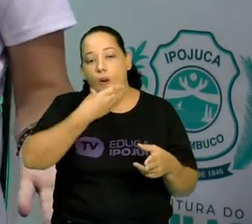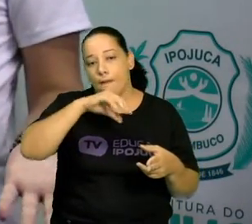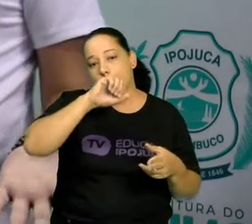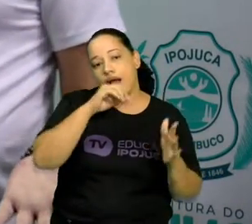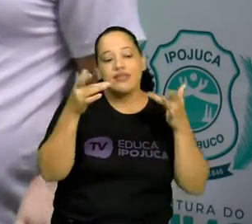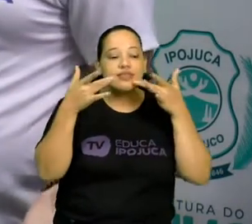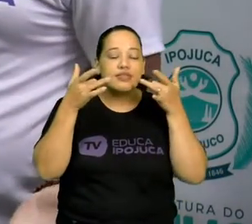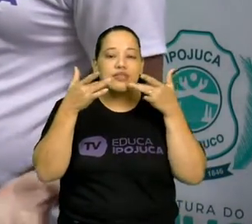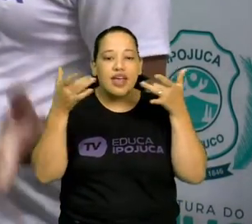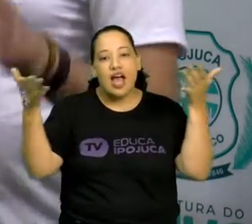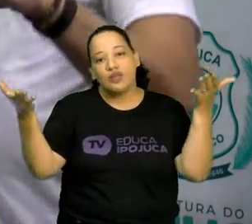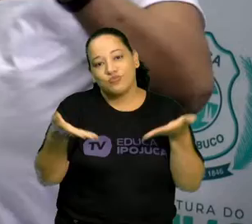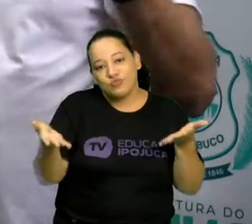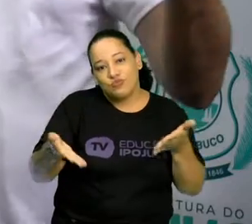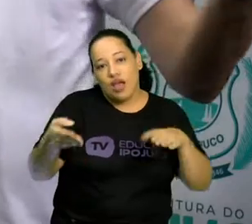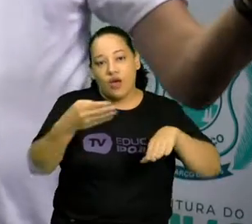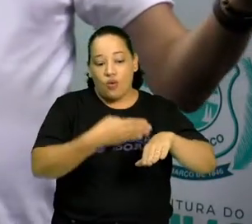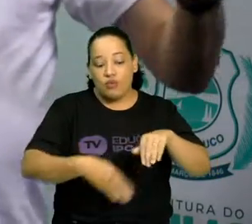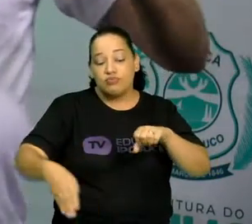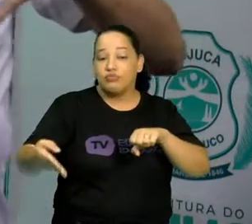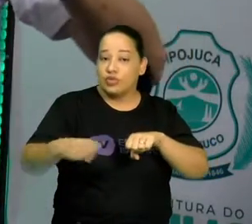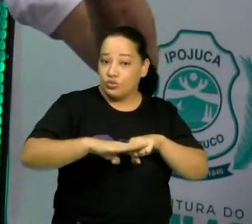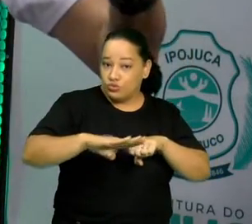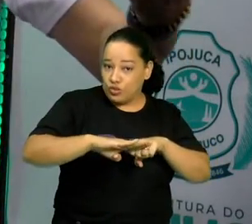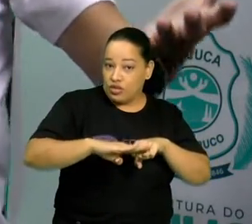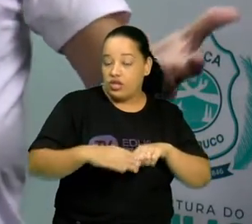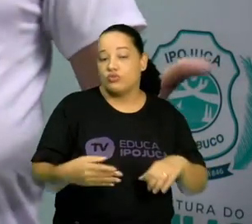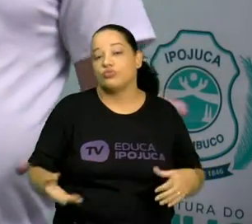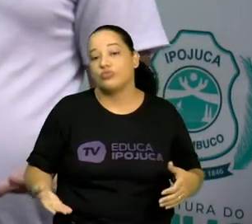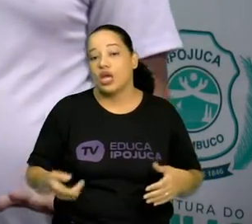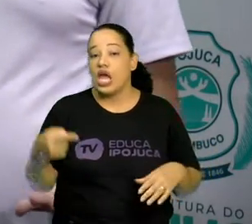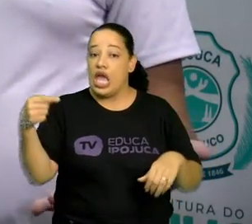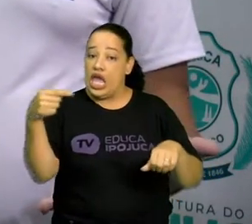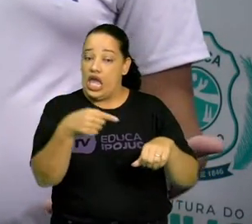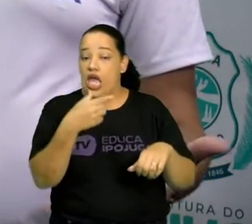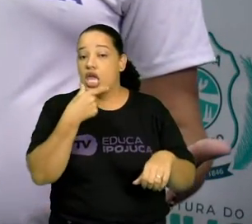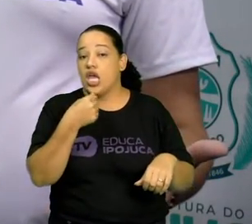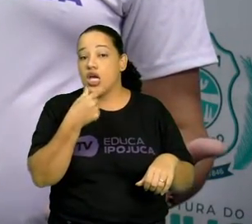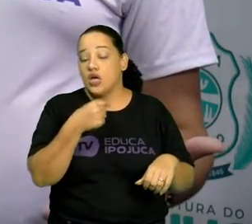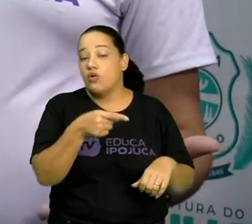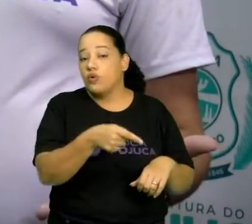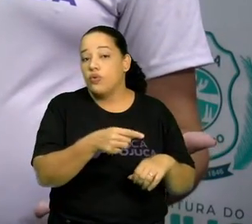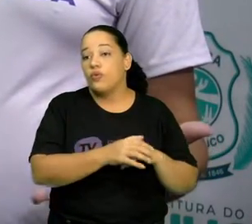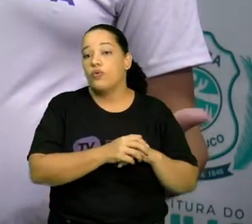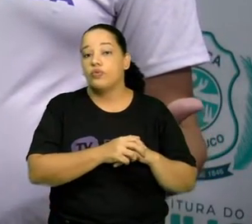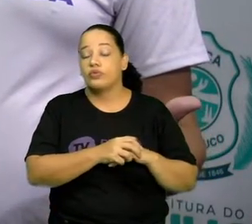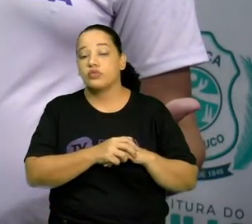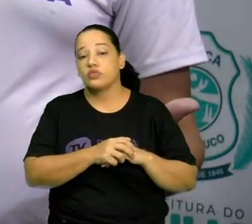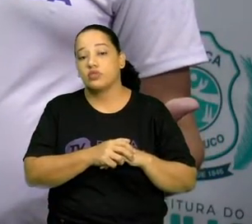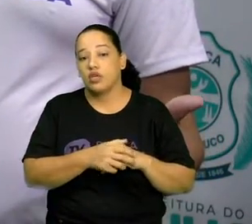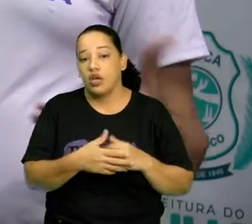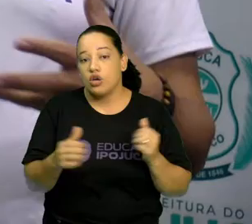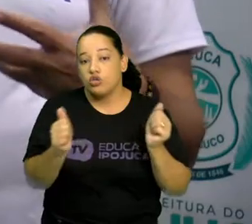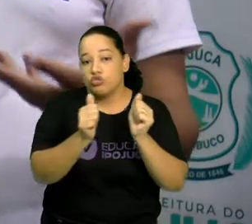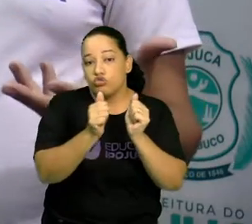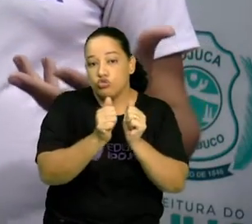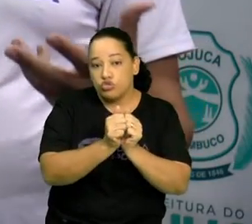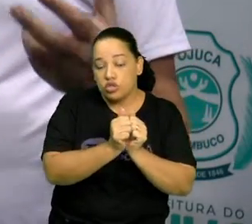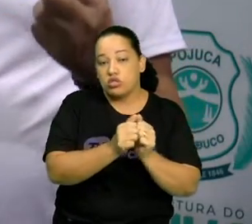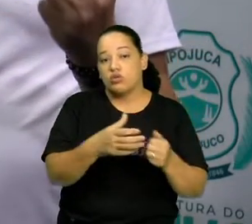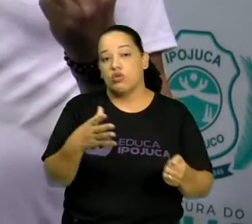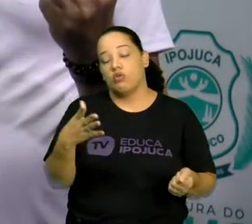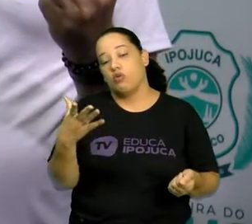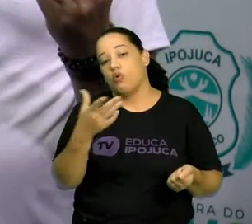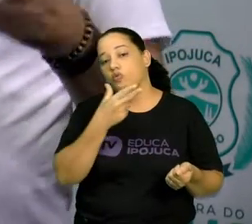moderno, ok? E assim, ele ali junto com o